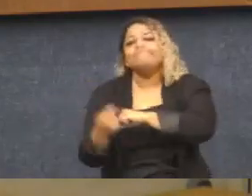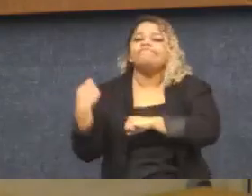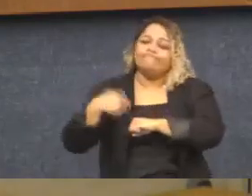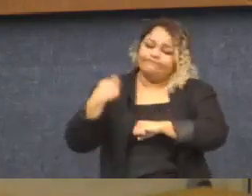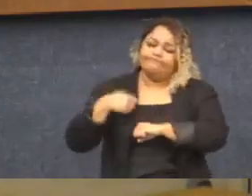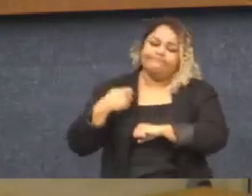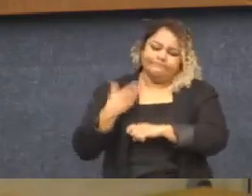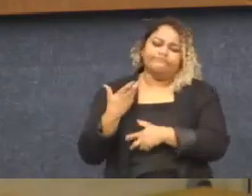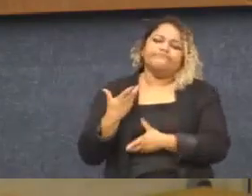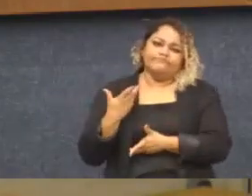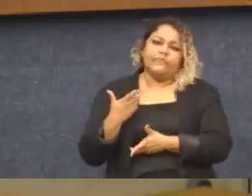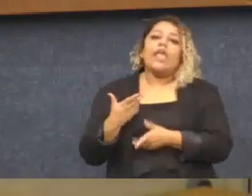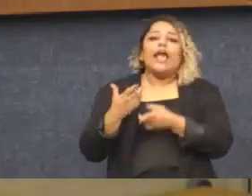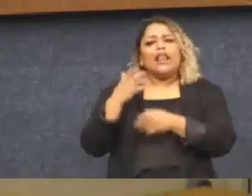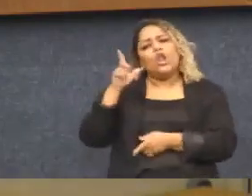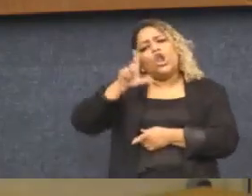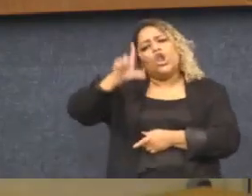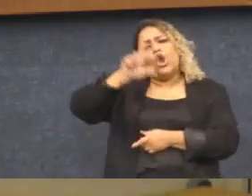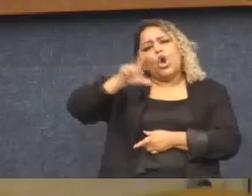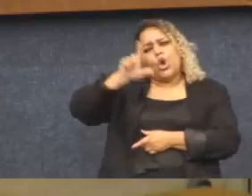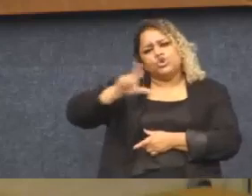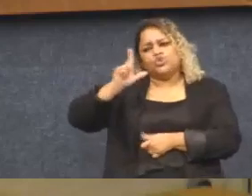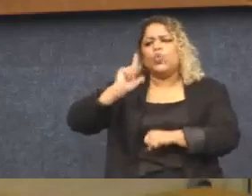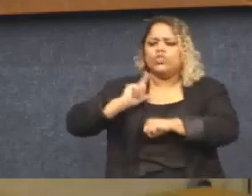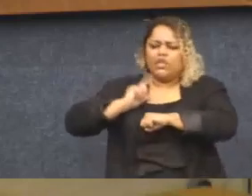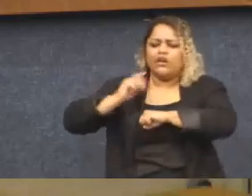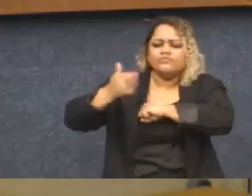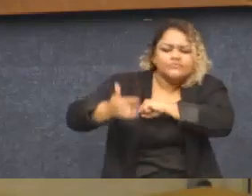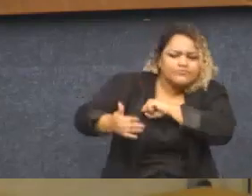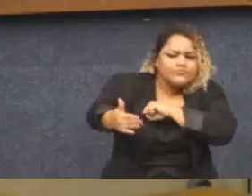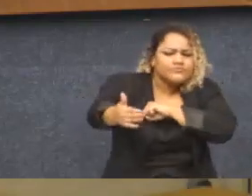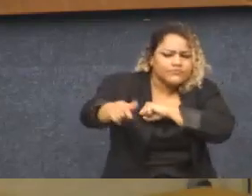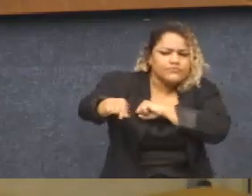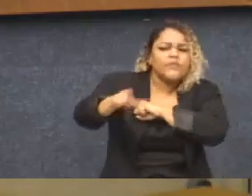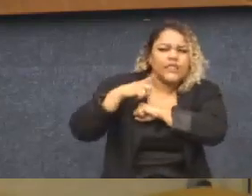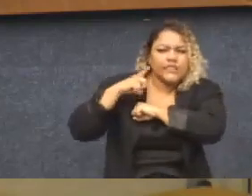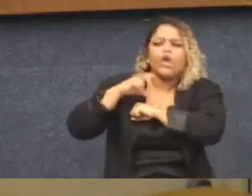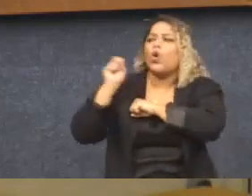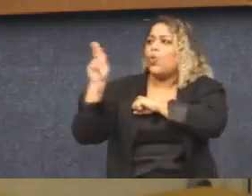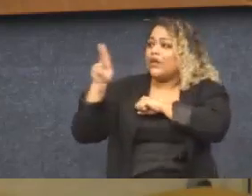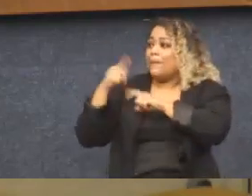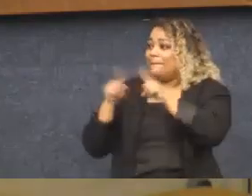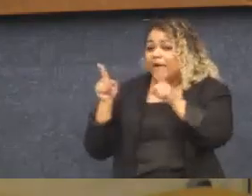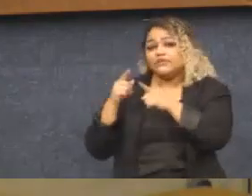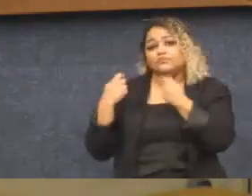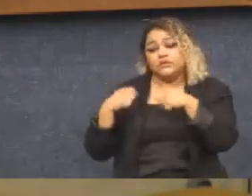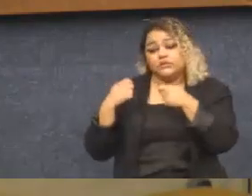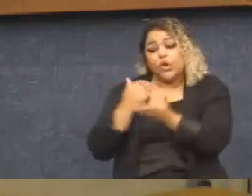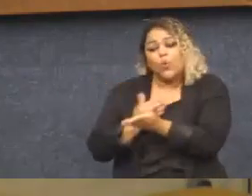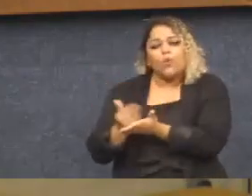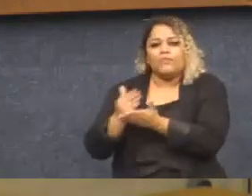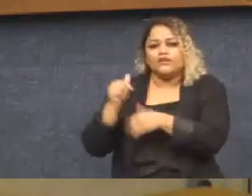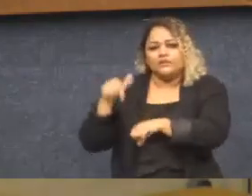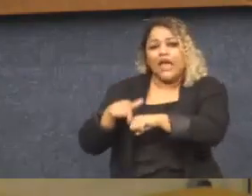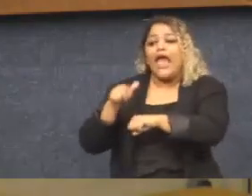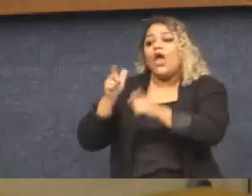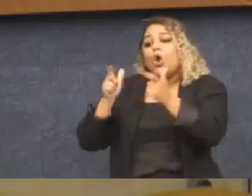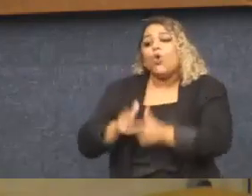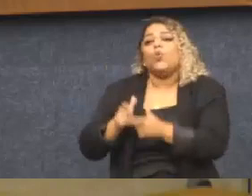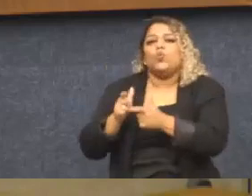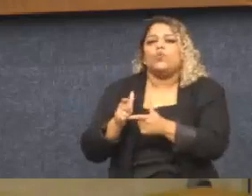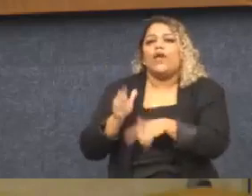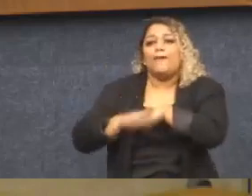tem a parte mais lá para frente, tudo bem. Mas nós precisamos começar aonde as